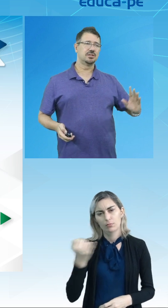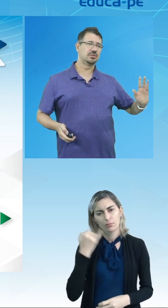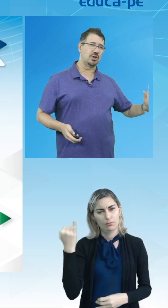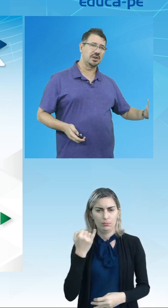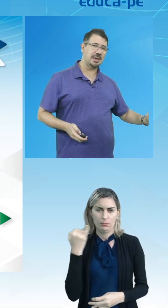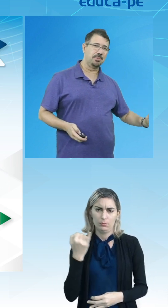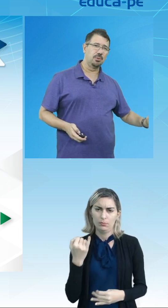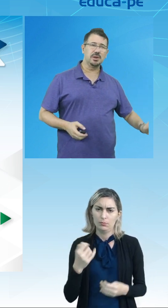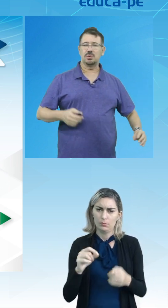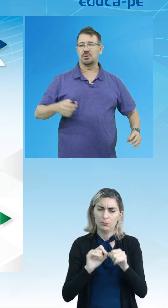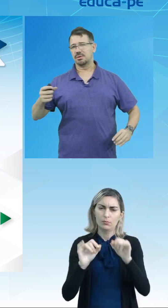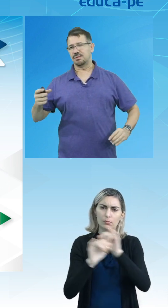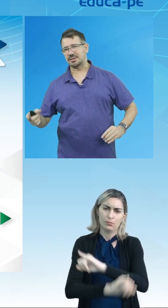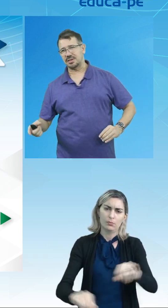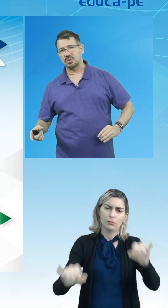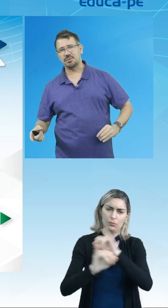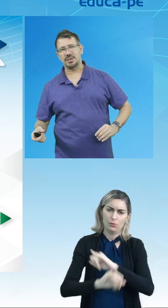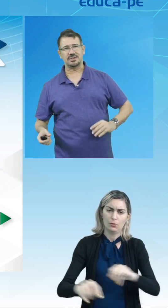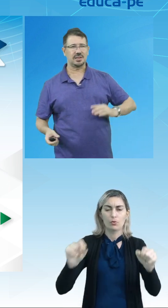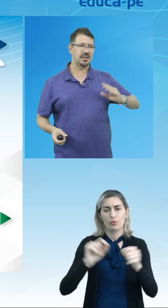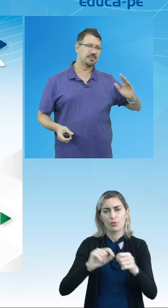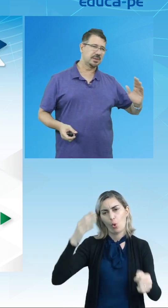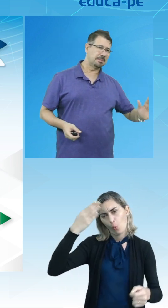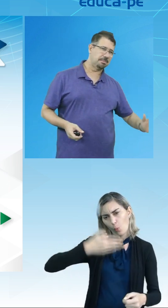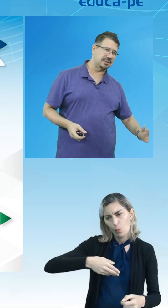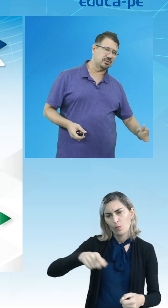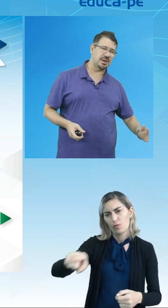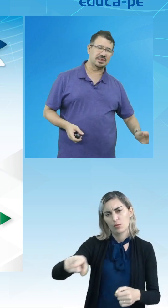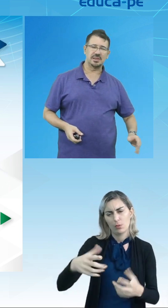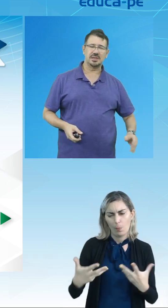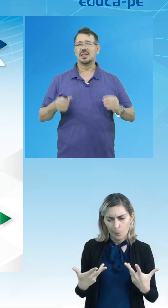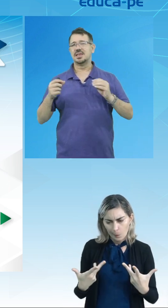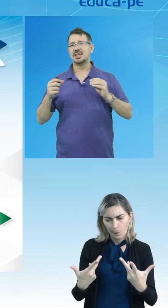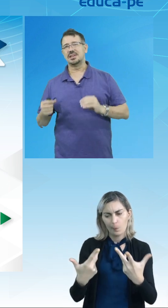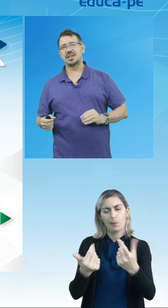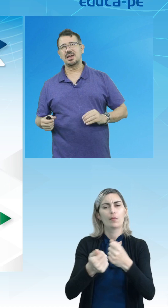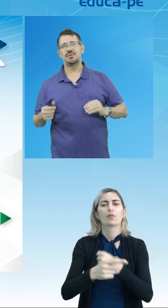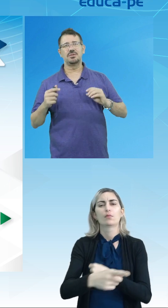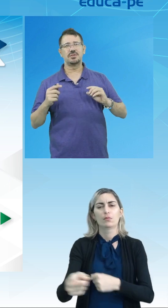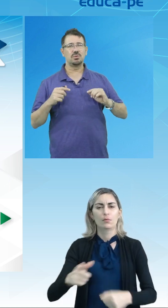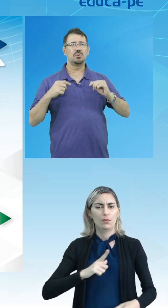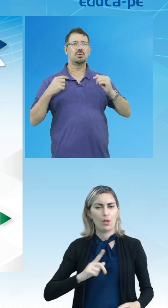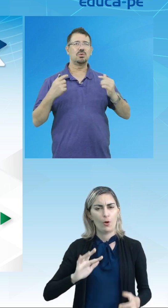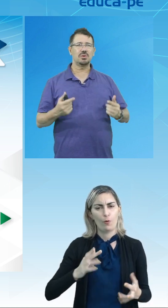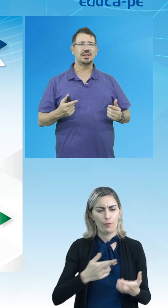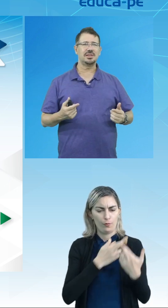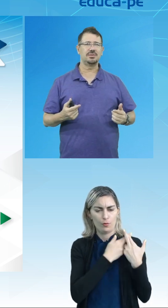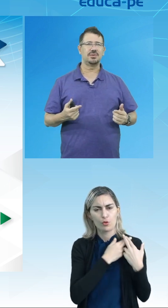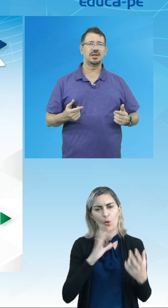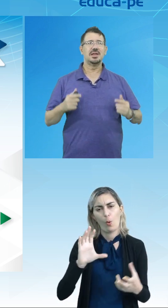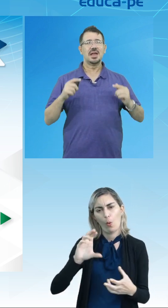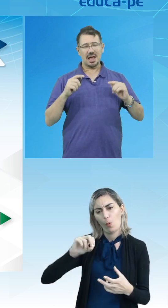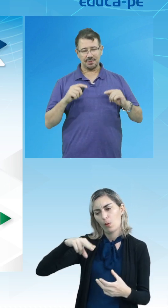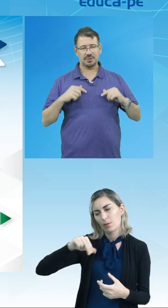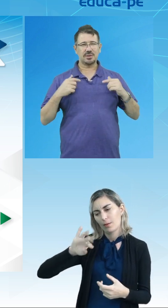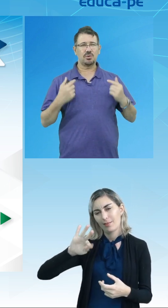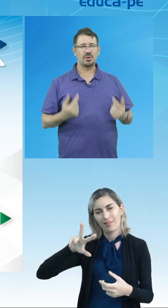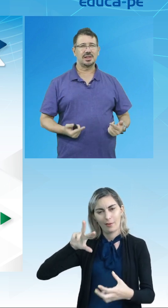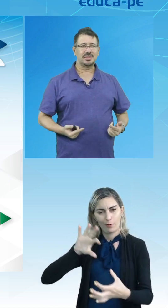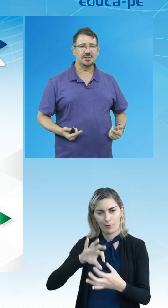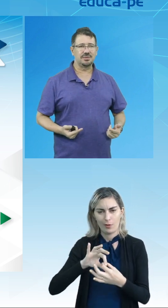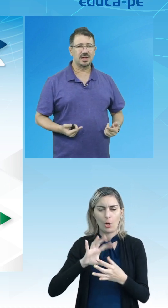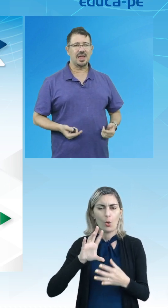importância, tornar público, fazer convencer, persuadir. E ele tem a função conativa. A